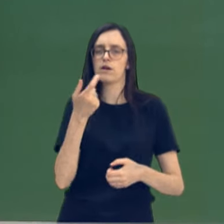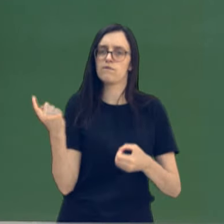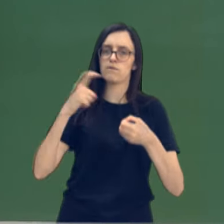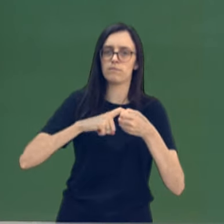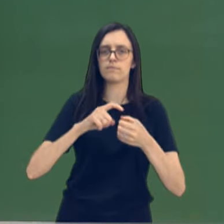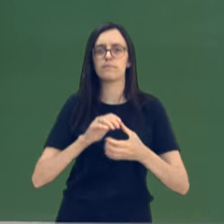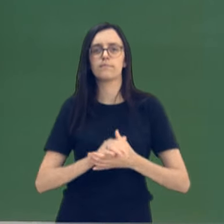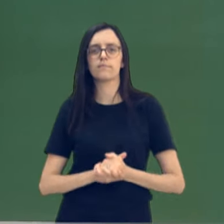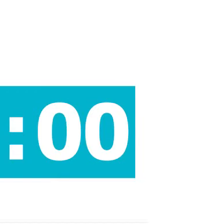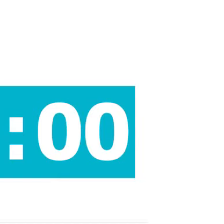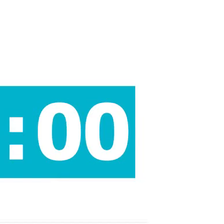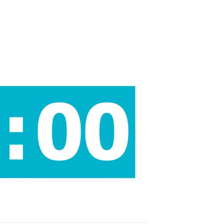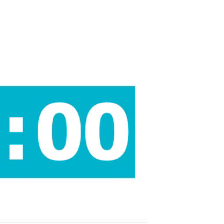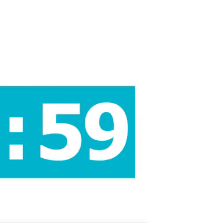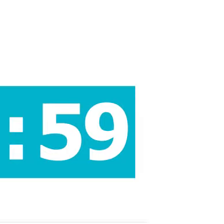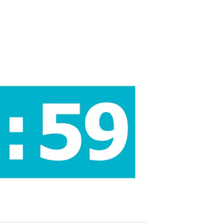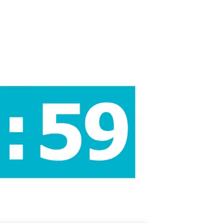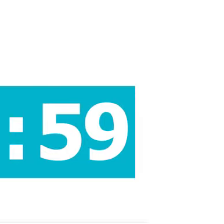aula.